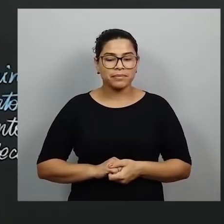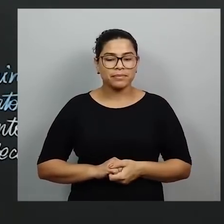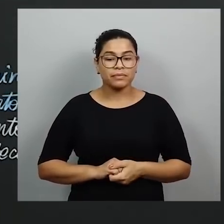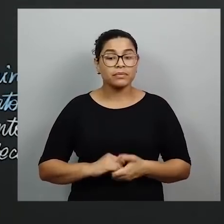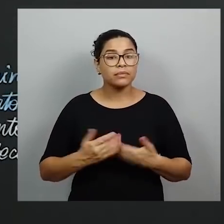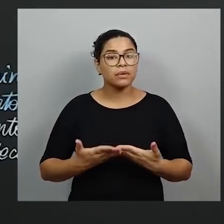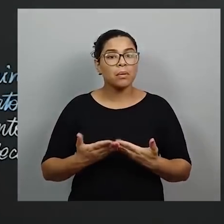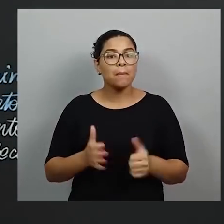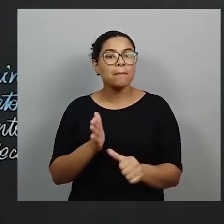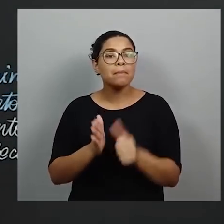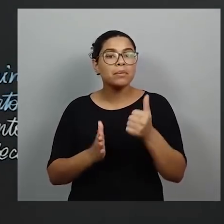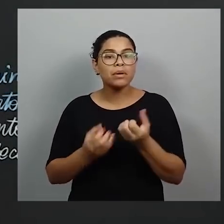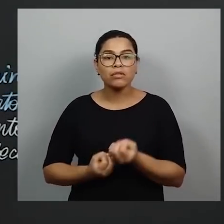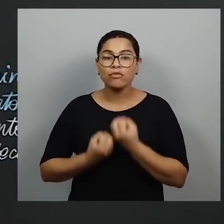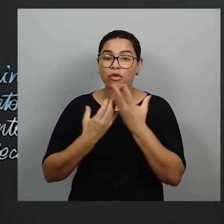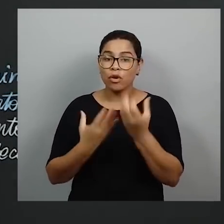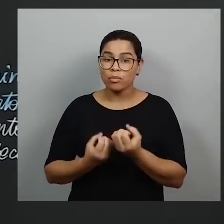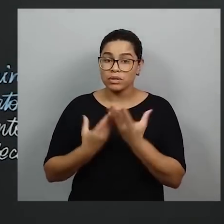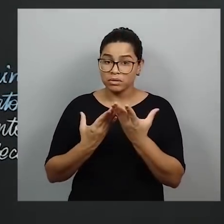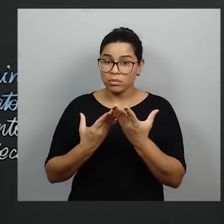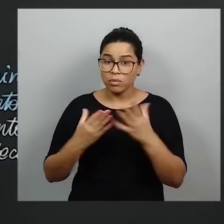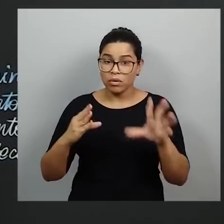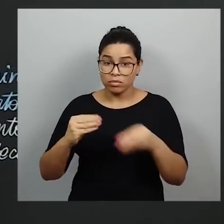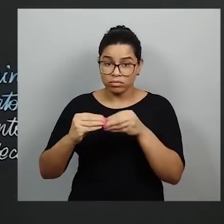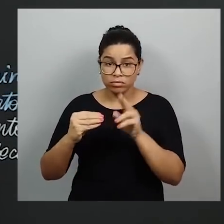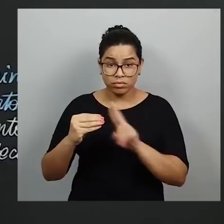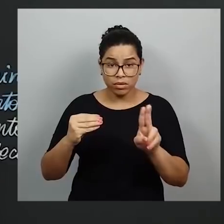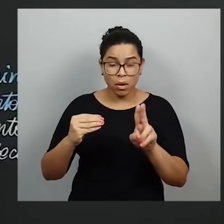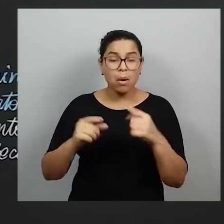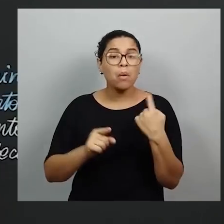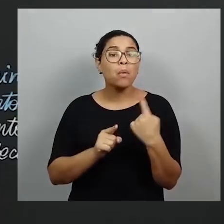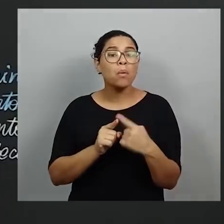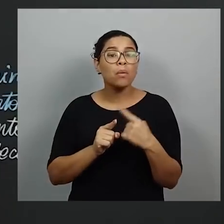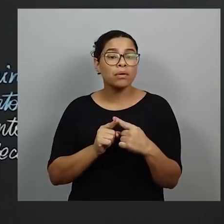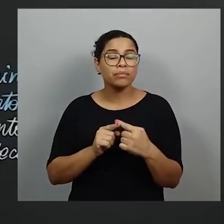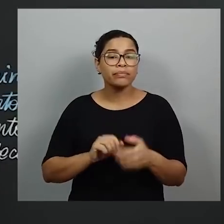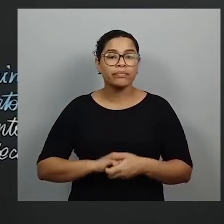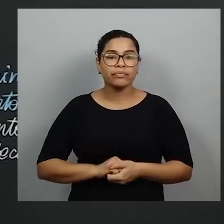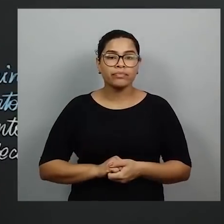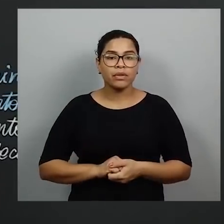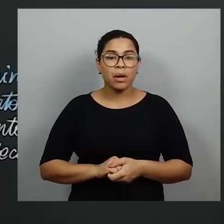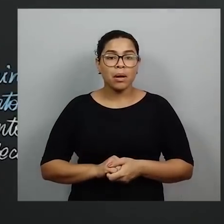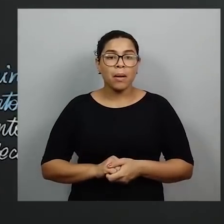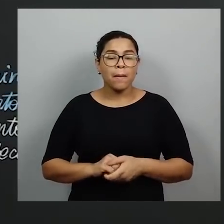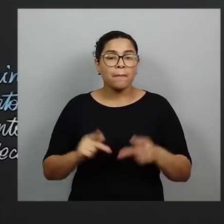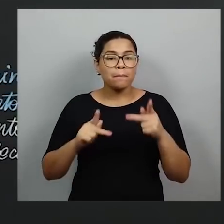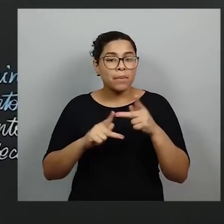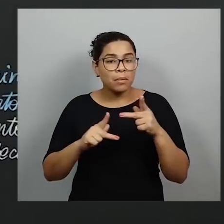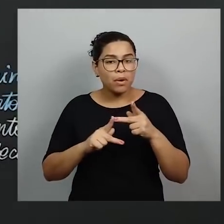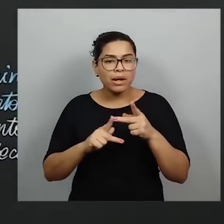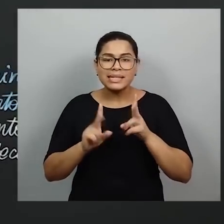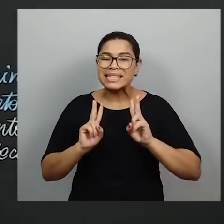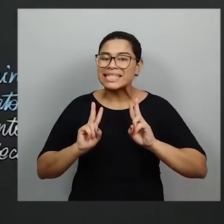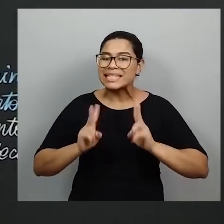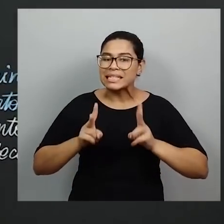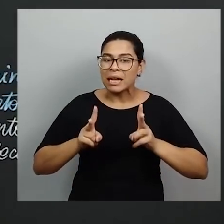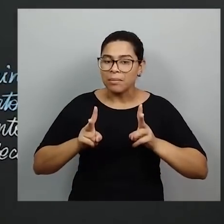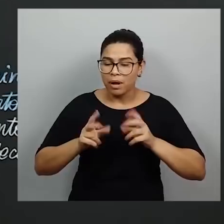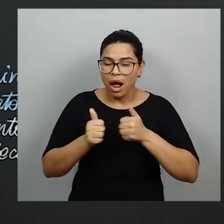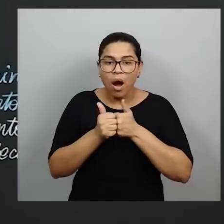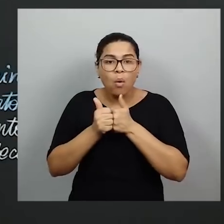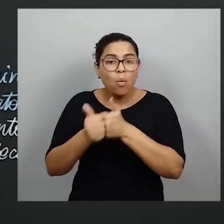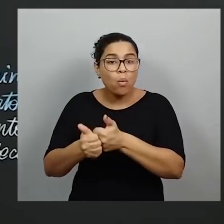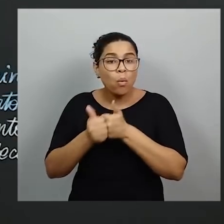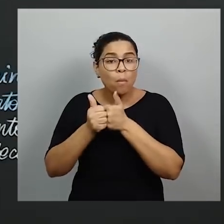aqui. Uma primeira informação sobre o complemento nominal é que a preposição sempre acompanha esse complemento. Isso